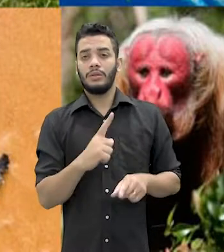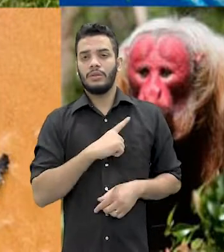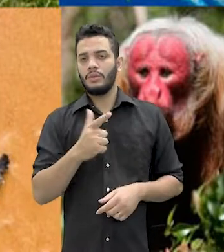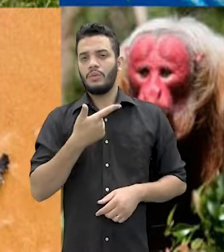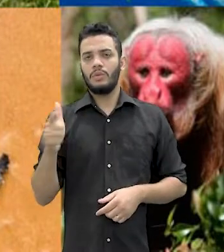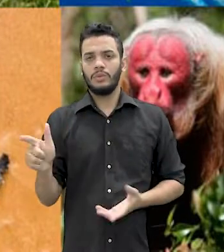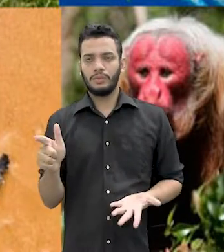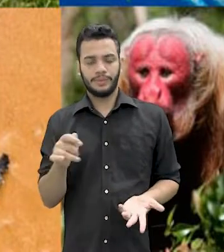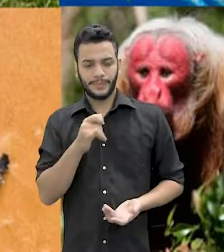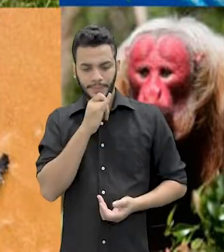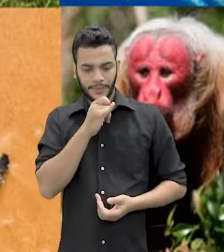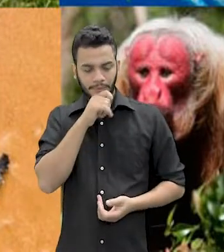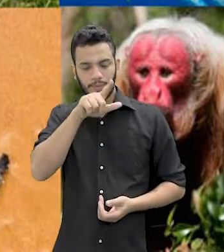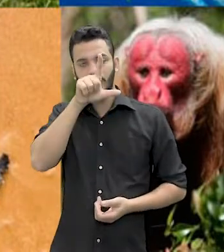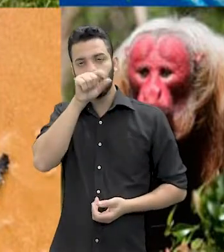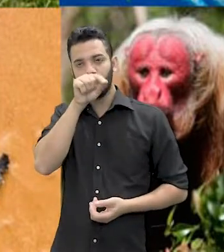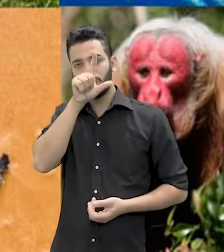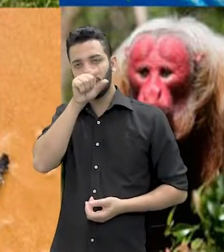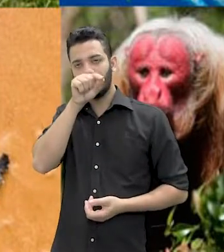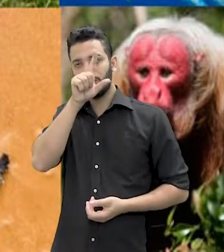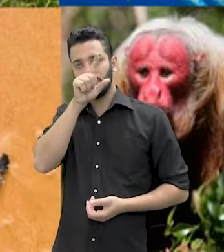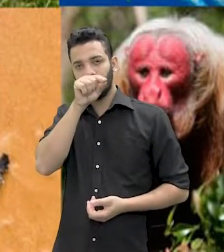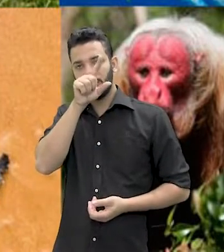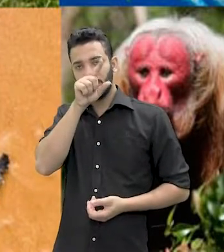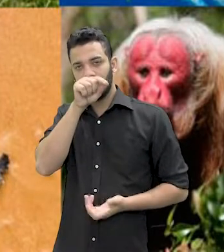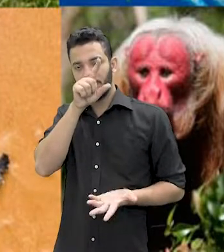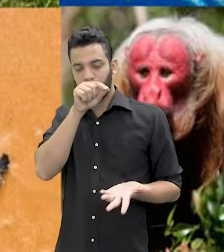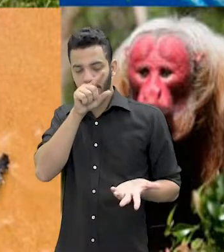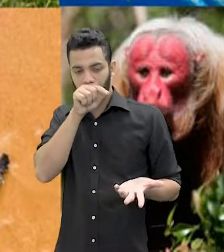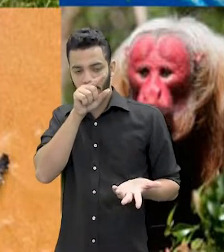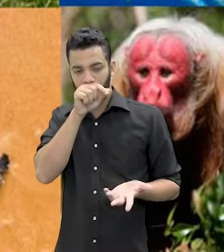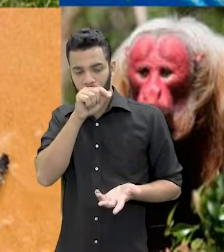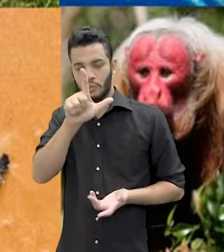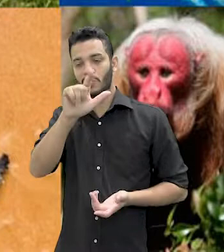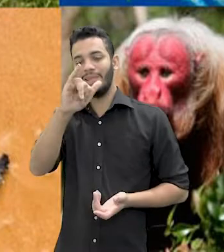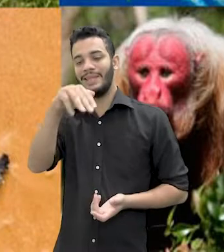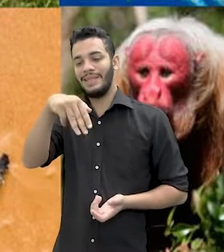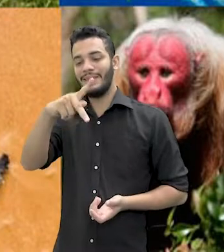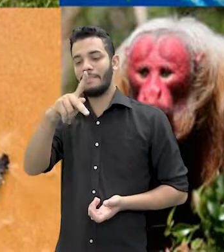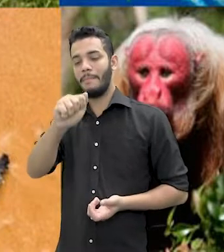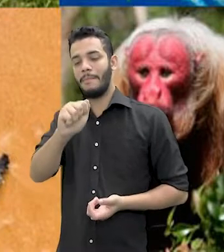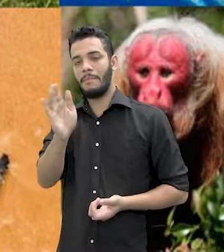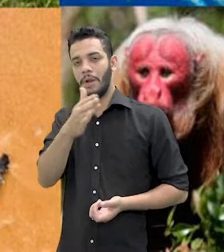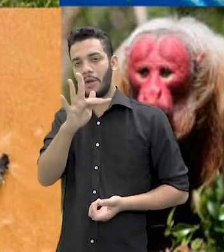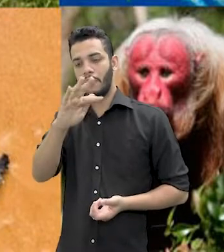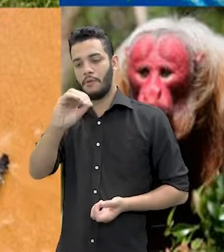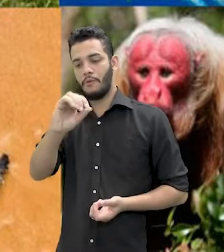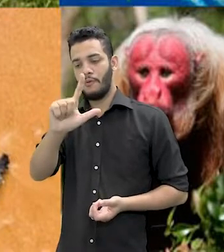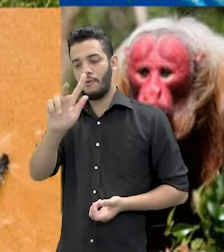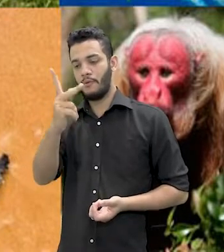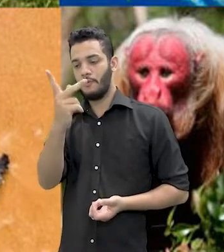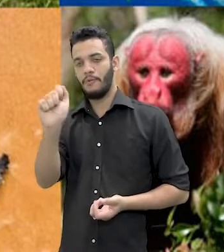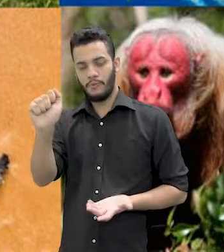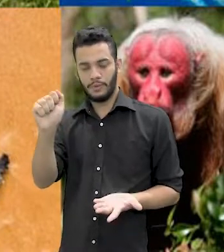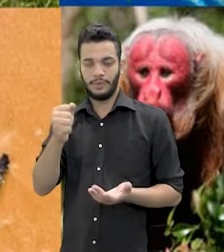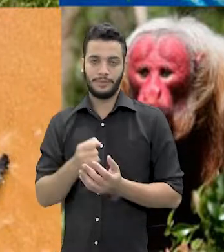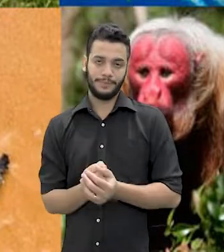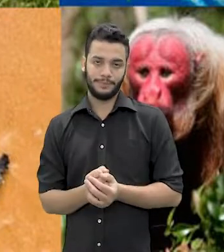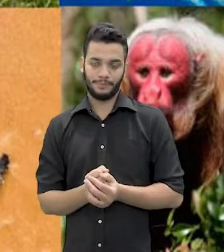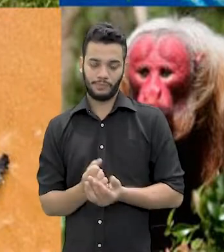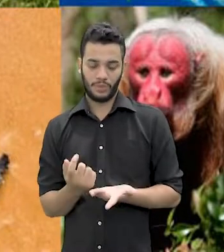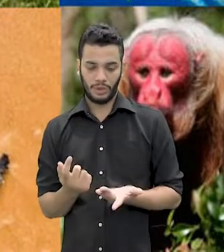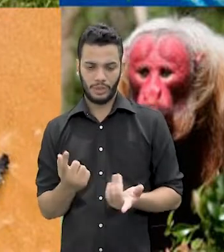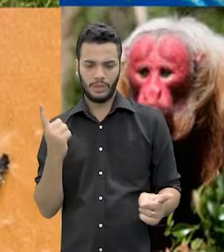Mata Atlântica, nos estados de Alagoas e Pernambuco. A ave foi visualizada pela última vez em